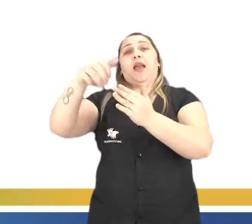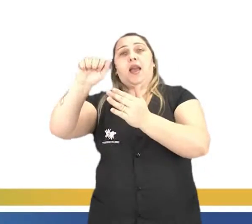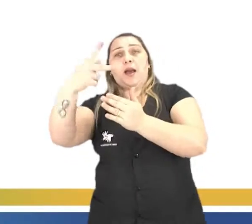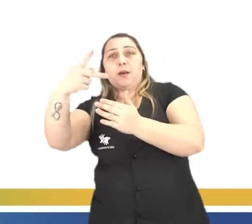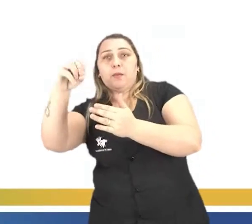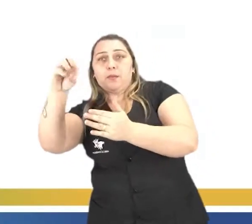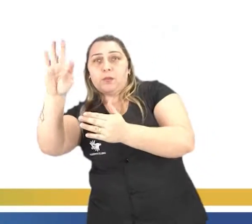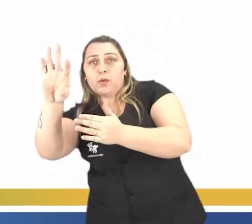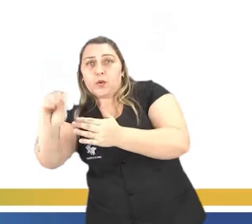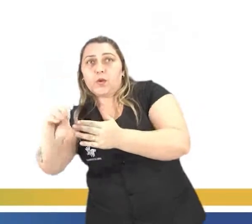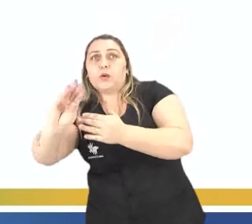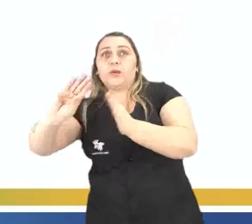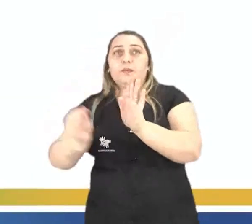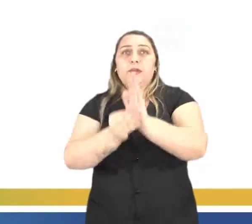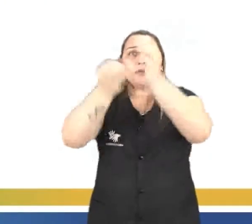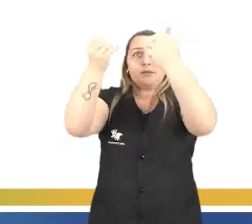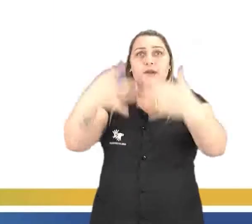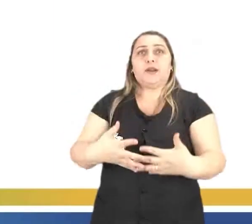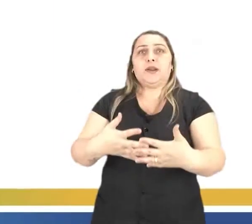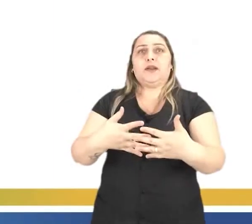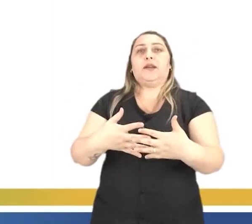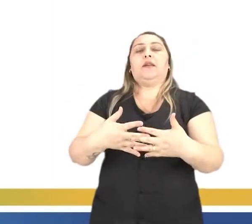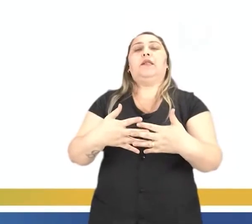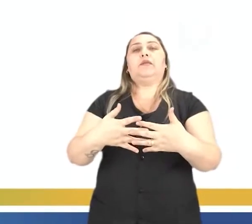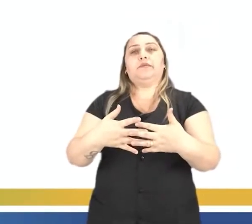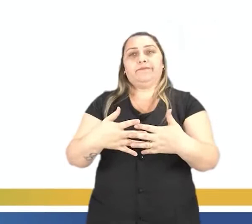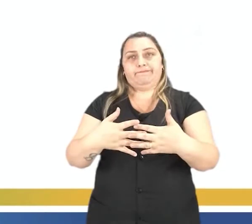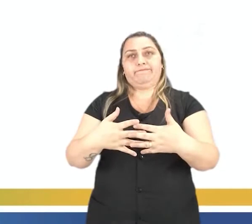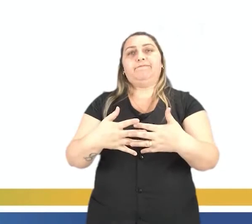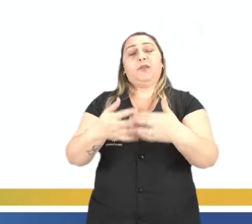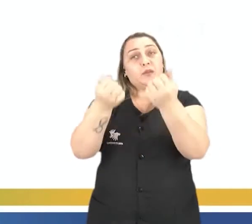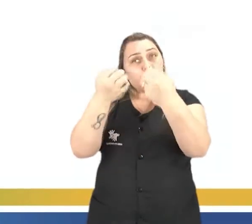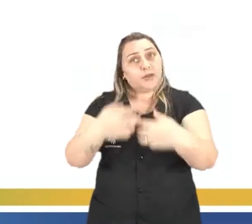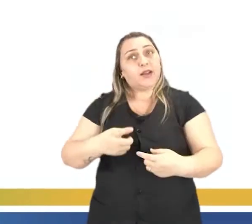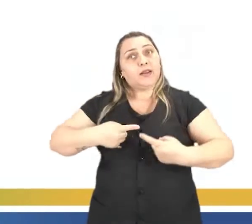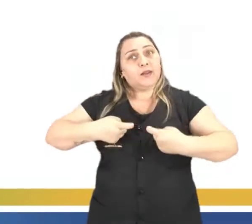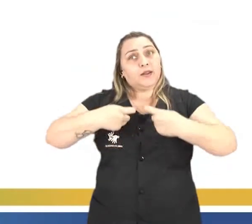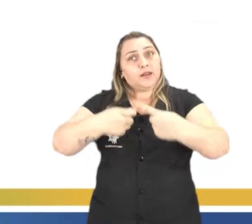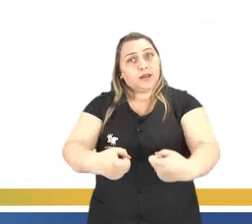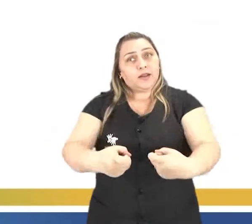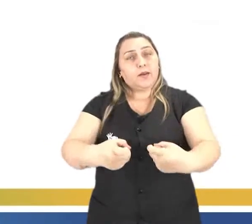todo aposto ele vem para explicar. Flagelo terrível era uma explicação da